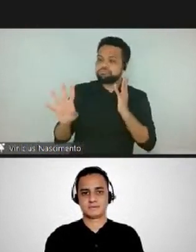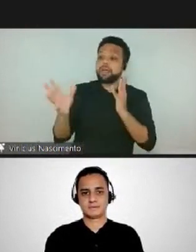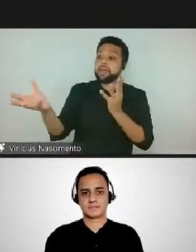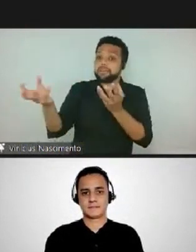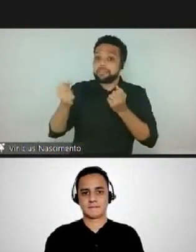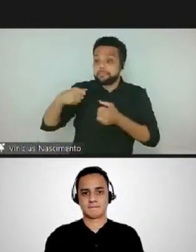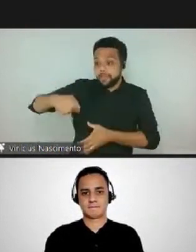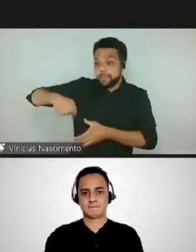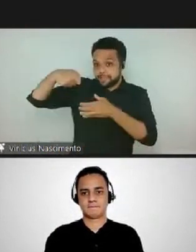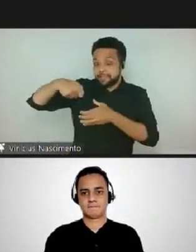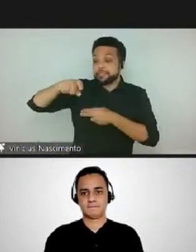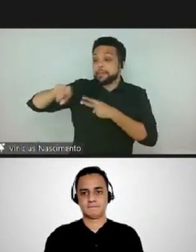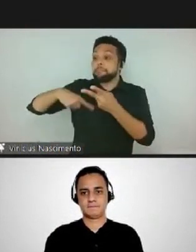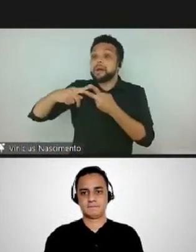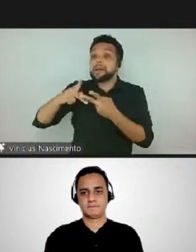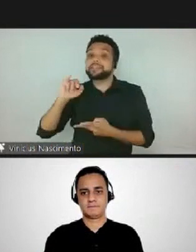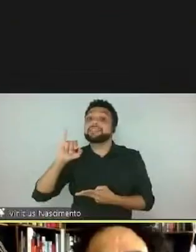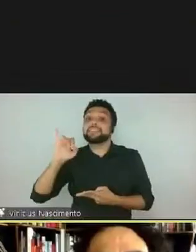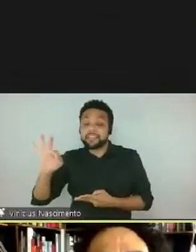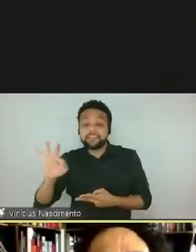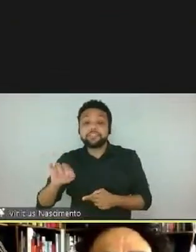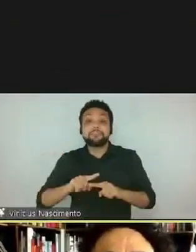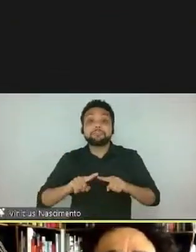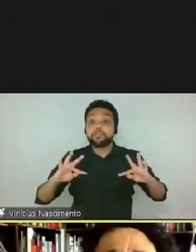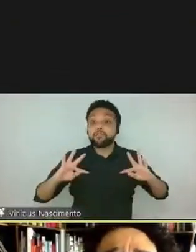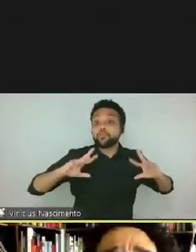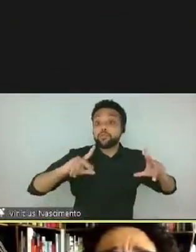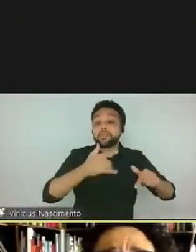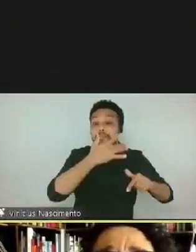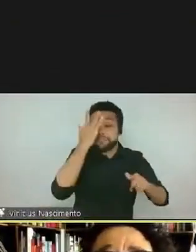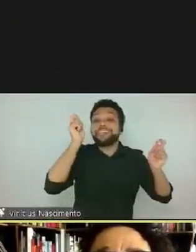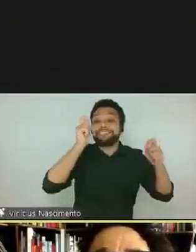famílias podiam ir até o buffet